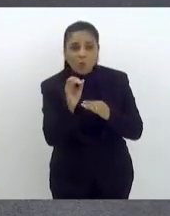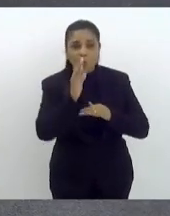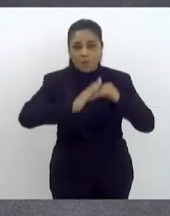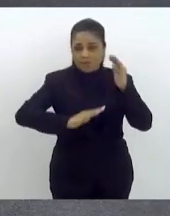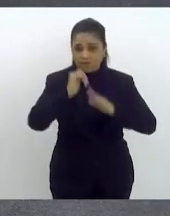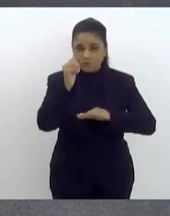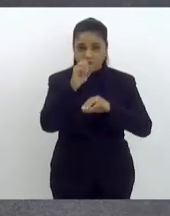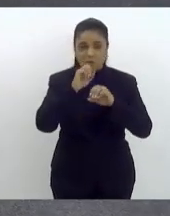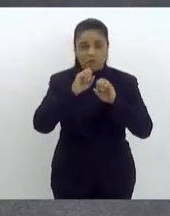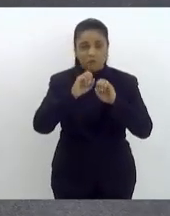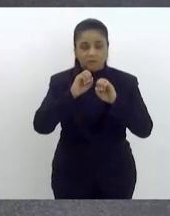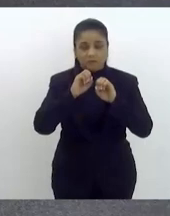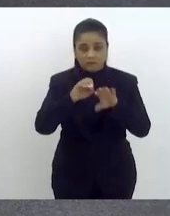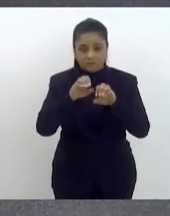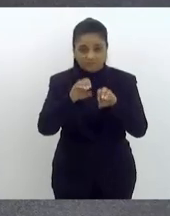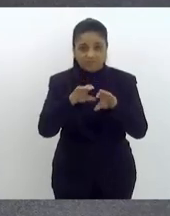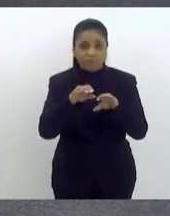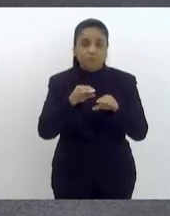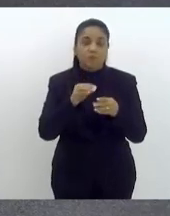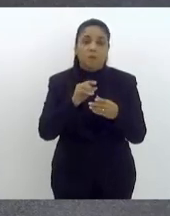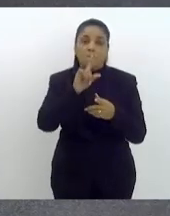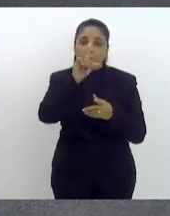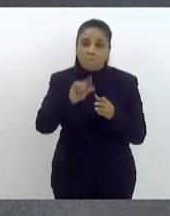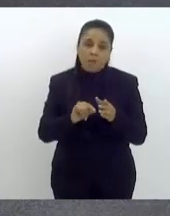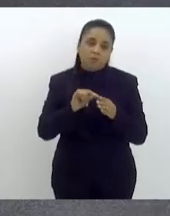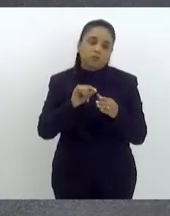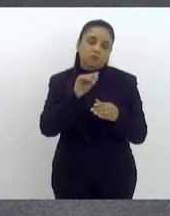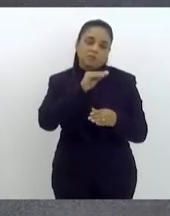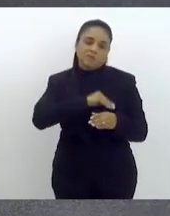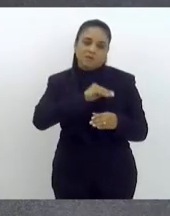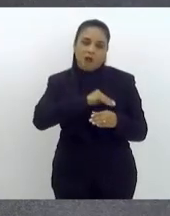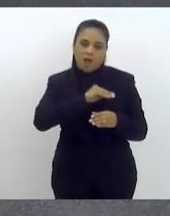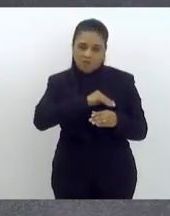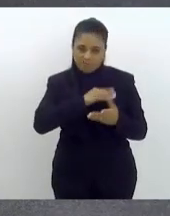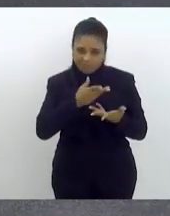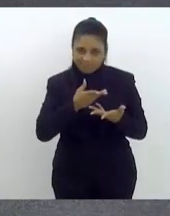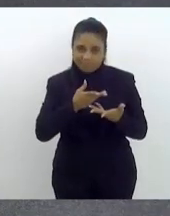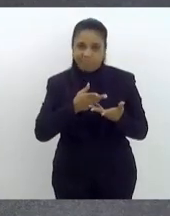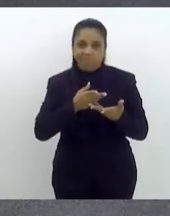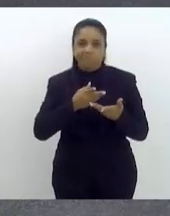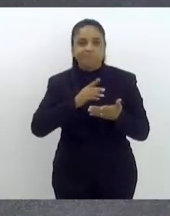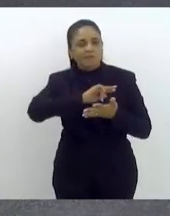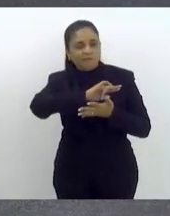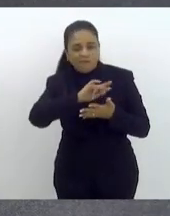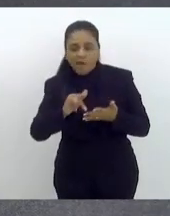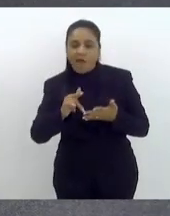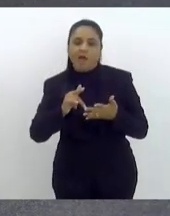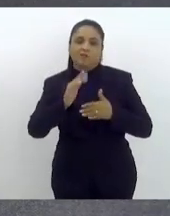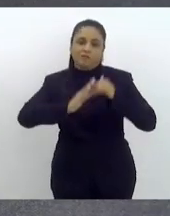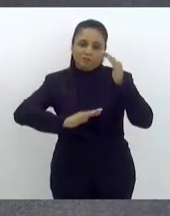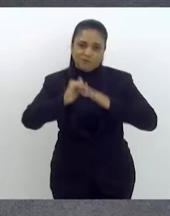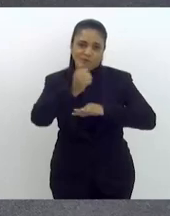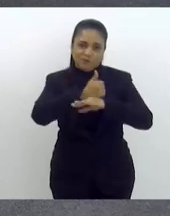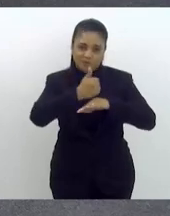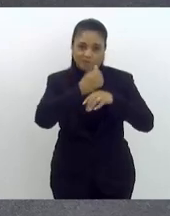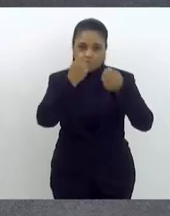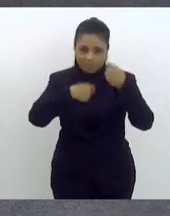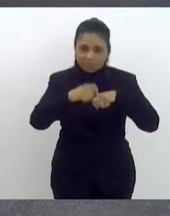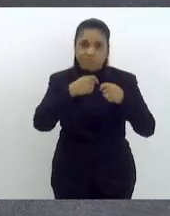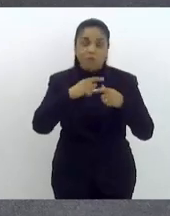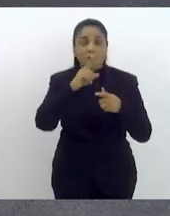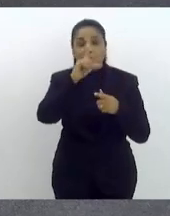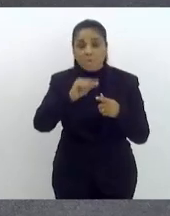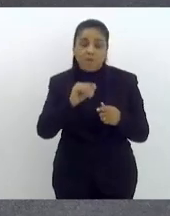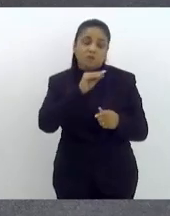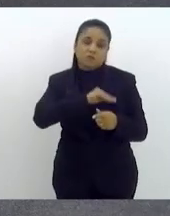receba menos do que um salário mínimo que é hoje que acontece com vários profissionais administrativos mas essa luta tem